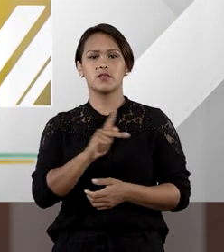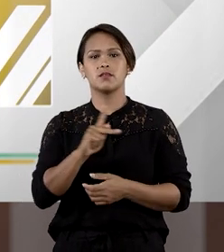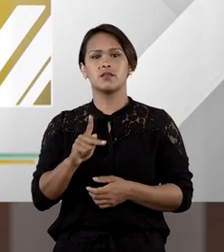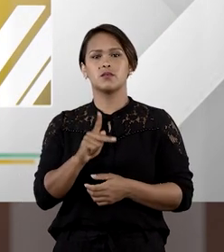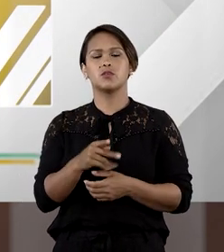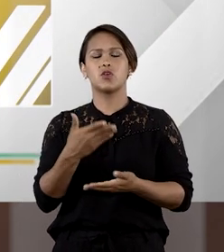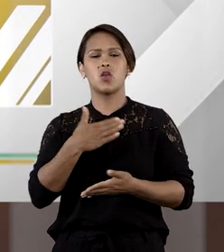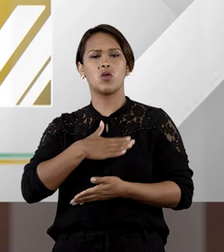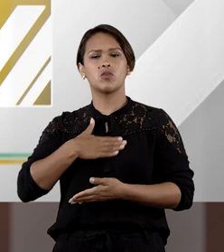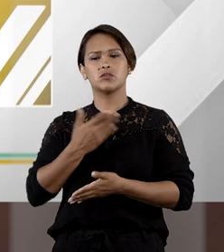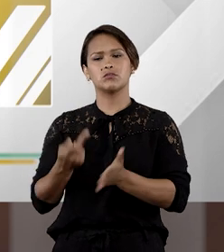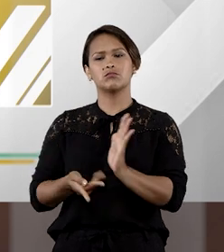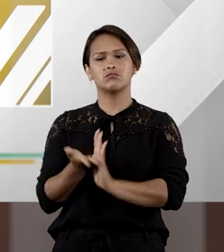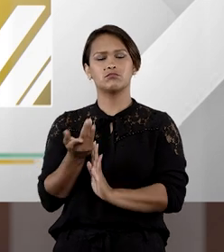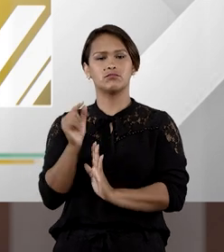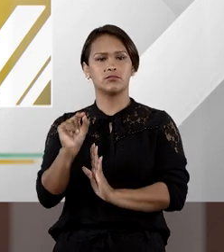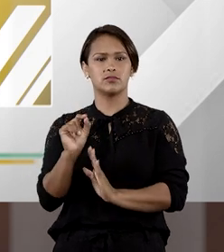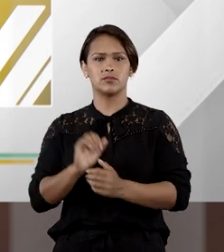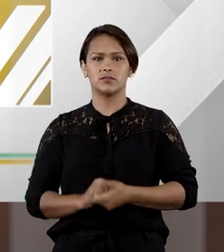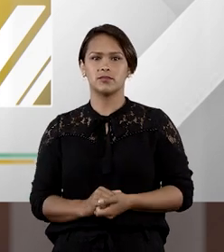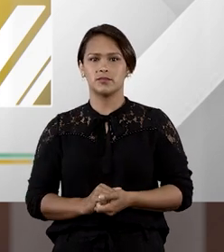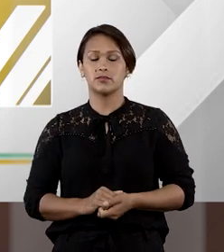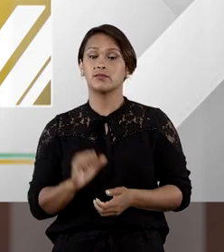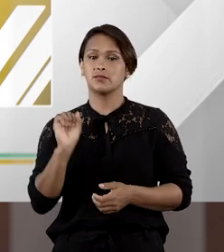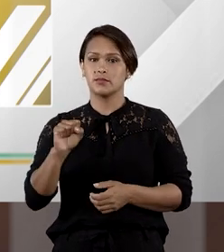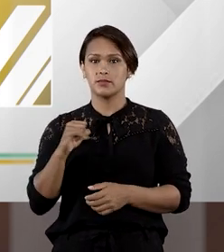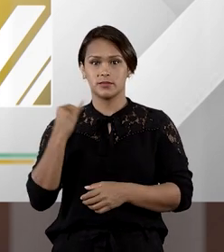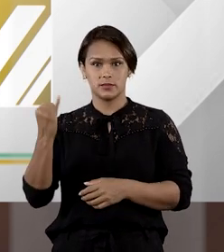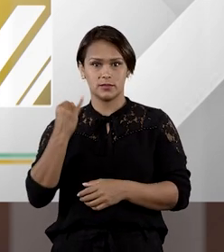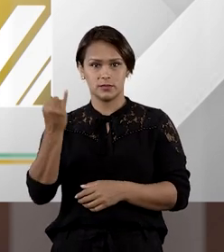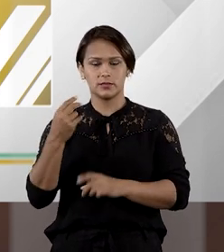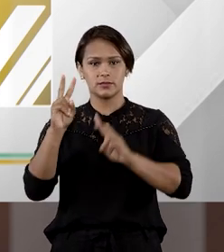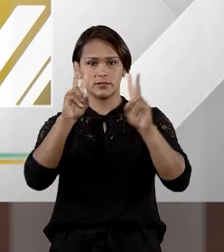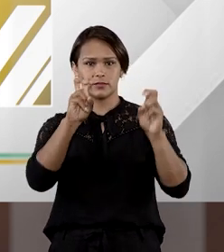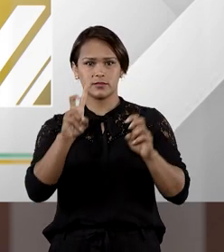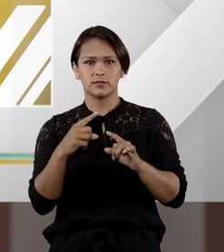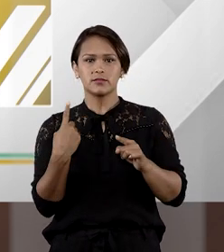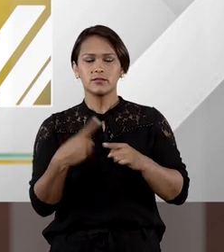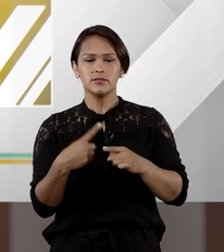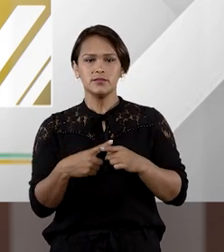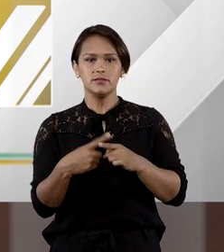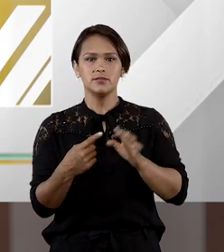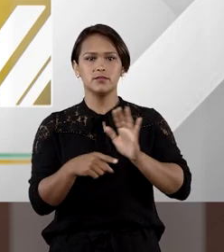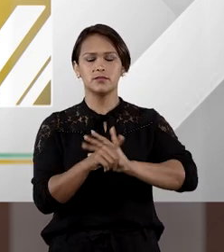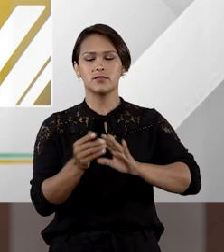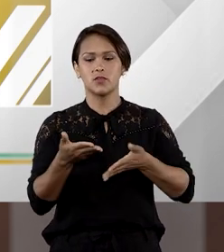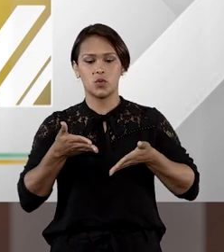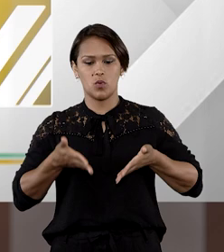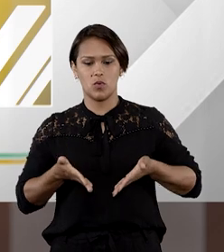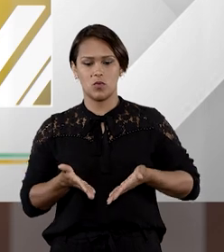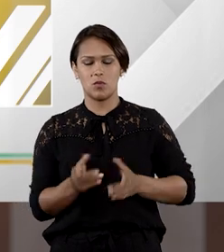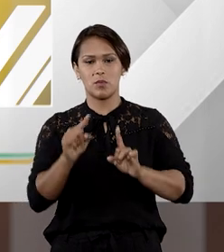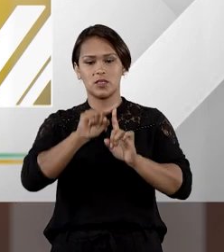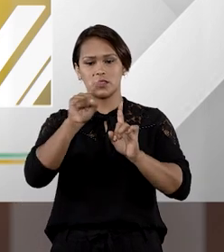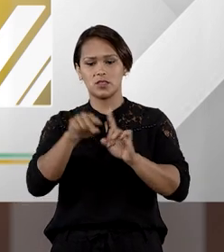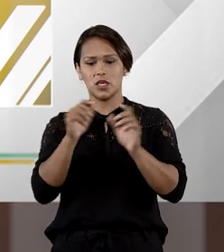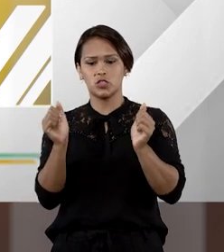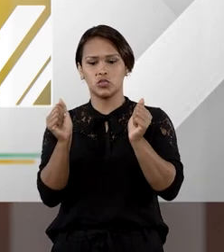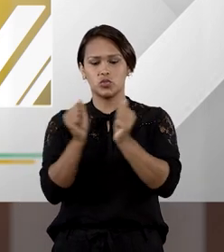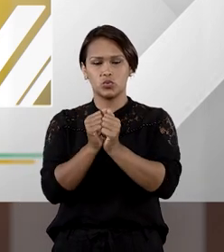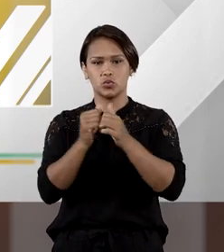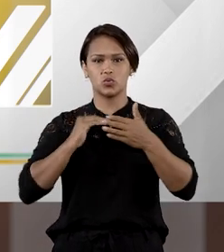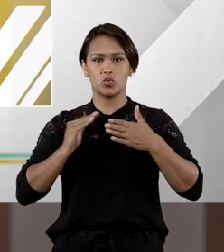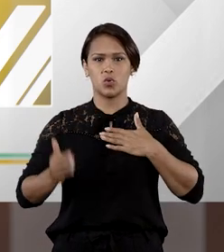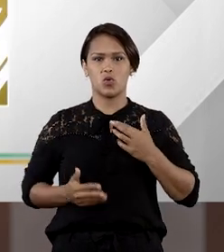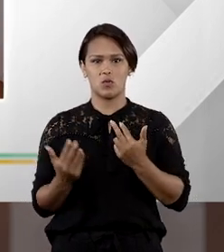Professora Fernanda, gostaria de acrescentar alguma coisa? Eu acho muito importante esse tema, porque quando o bebê está fusionado com a mãe, né,